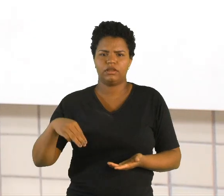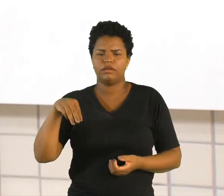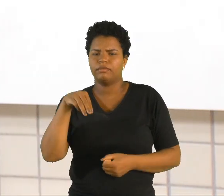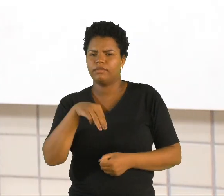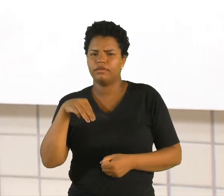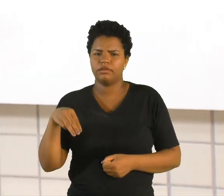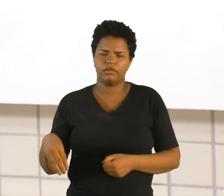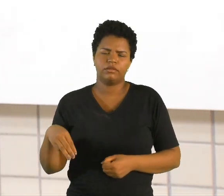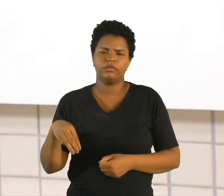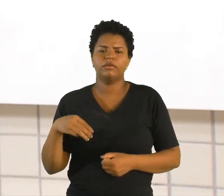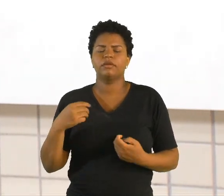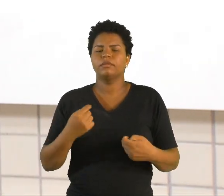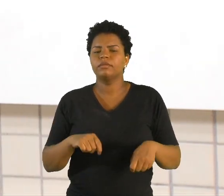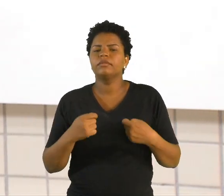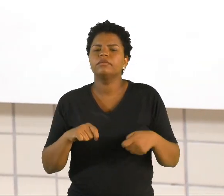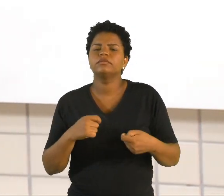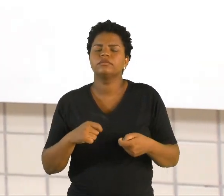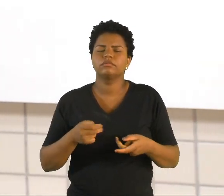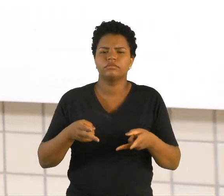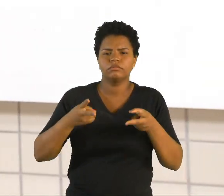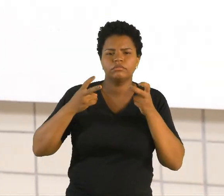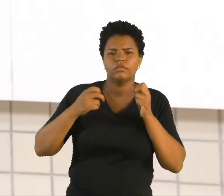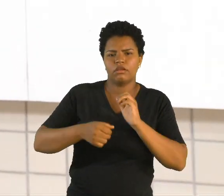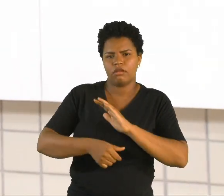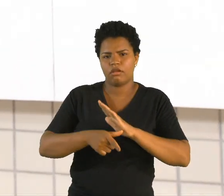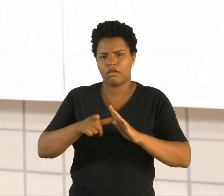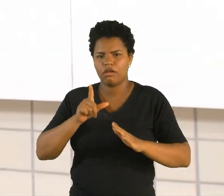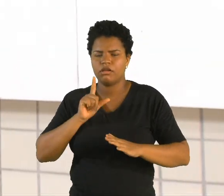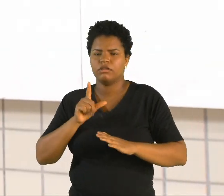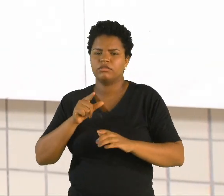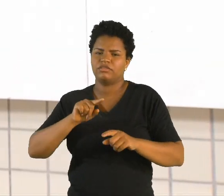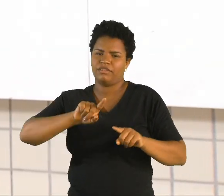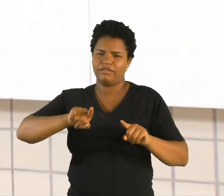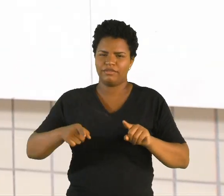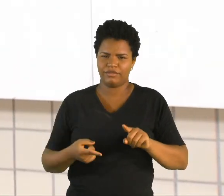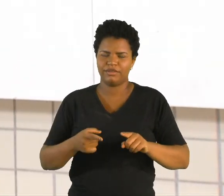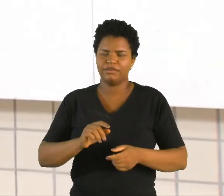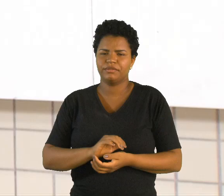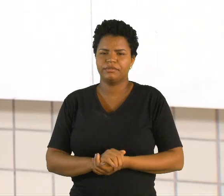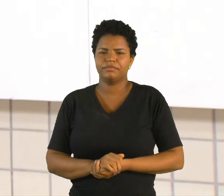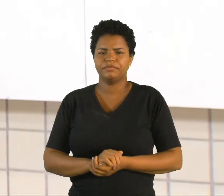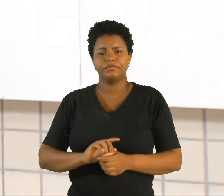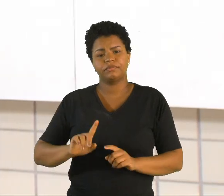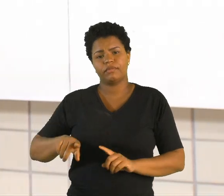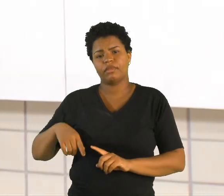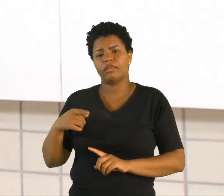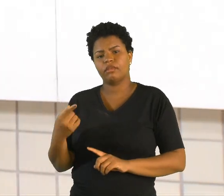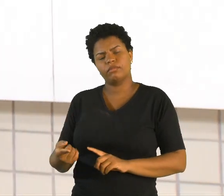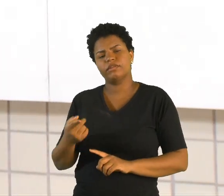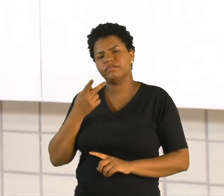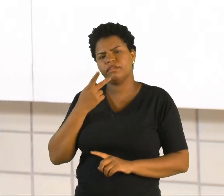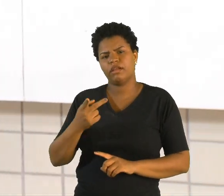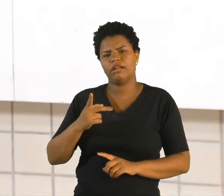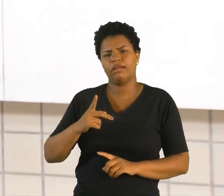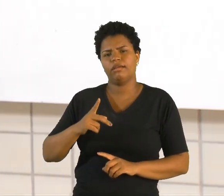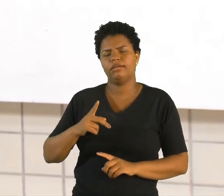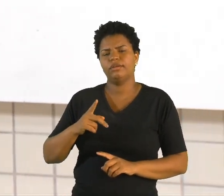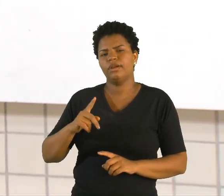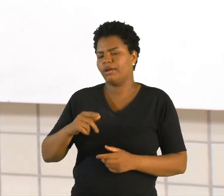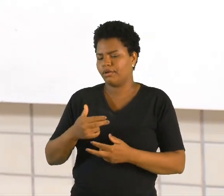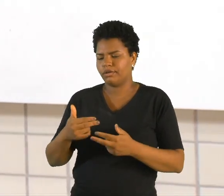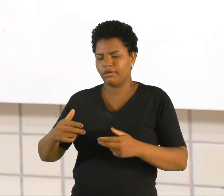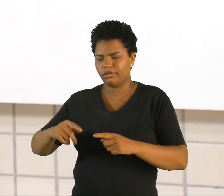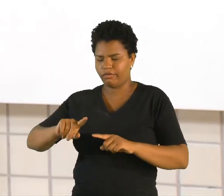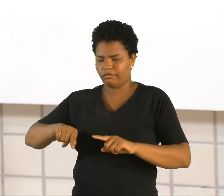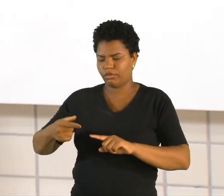nós temos sempre que observar o que vem antes da vírgula e depois nós vamos dizer o que vem depois da